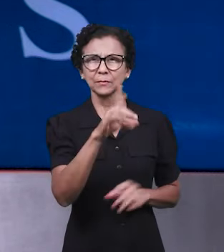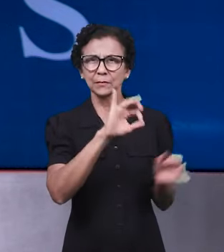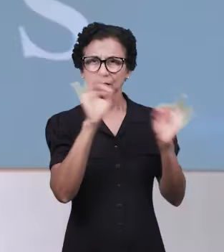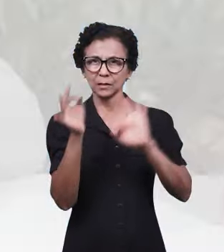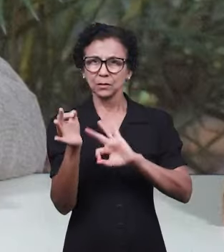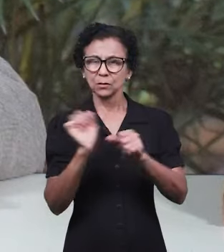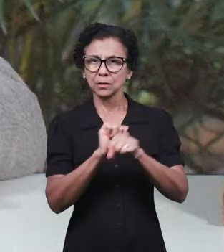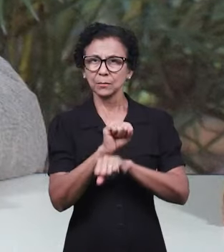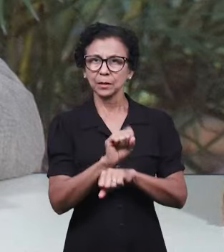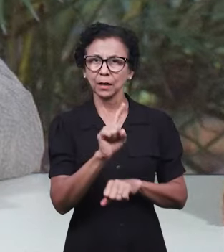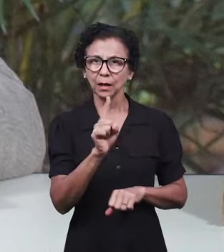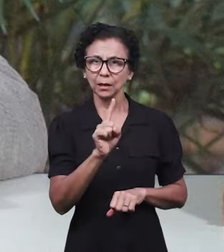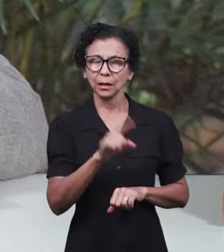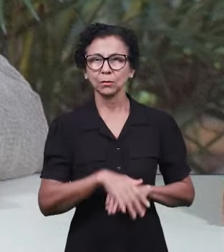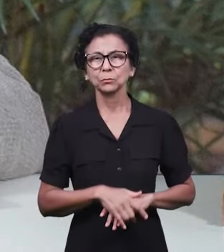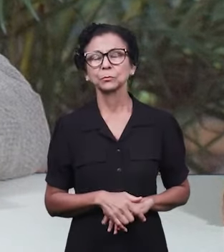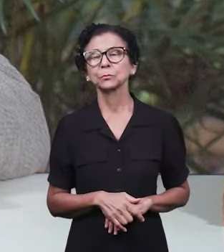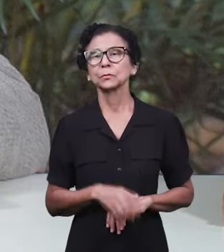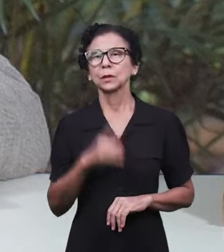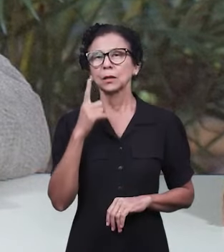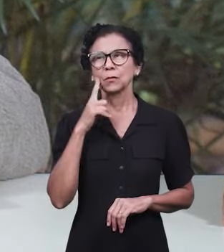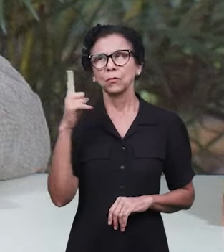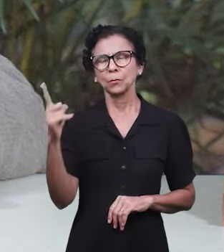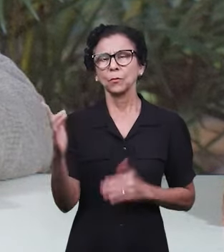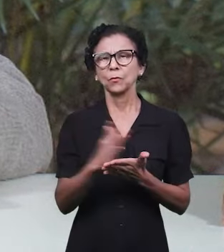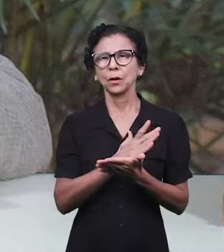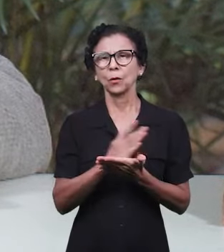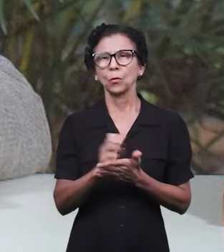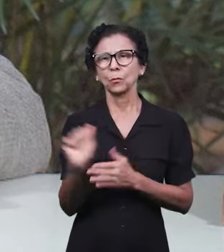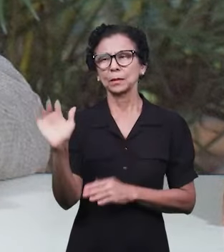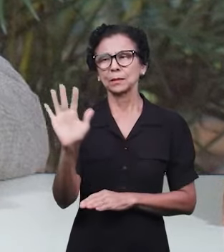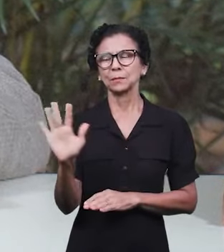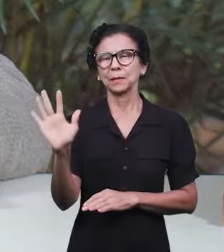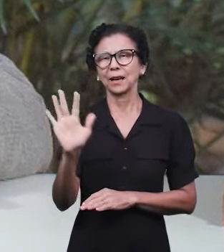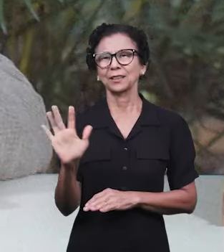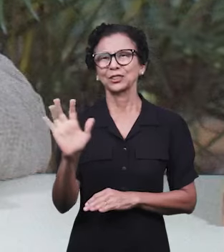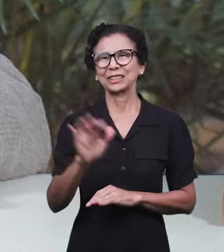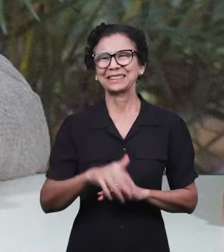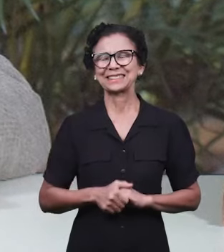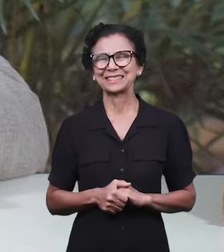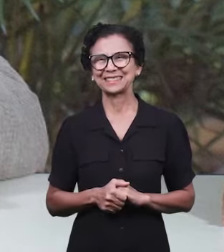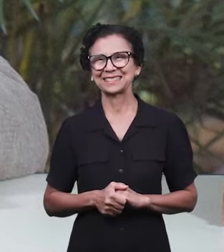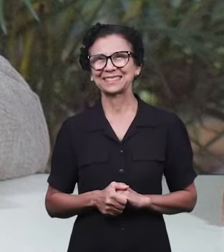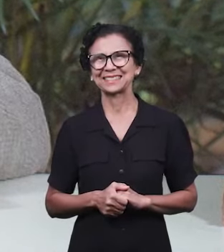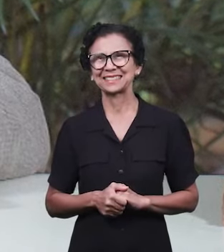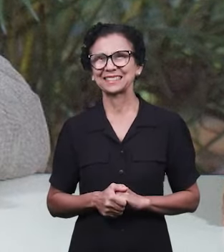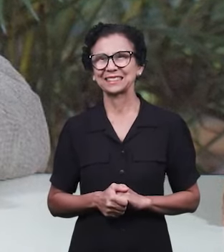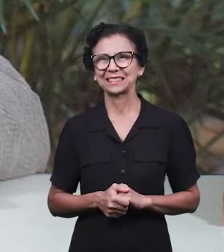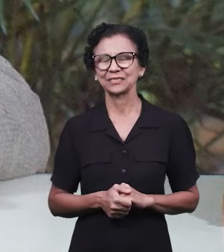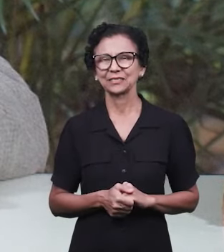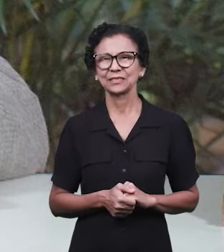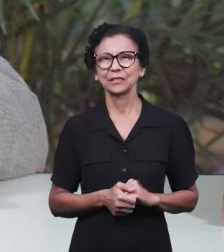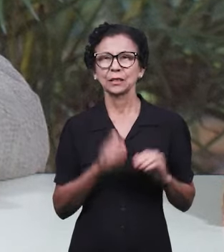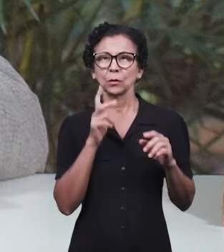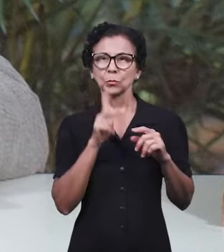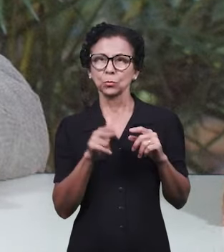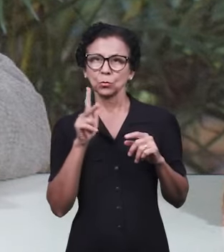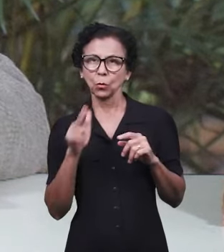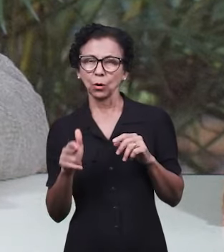Observe aí. Nós estamos aqui reunidos para tratar sobre EBD e acessibilidade para